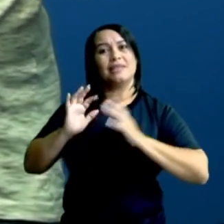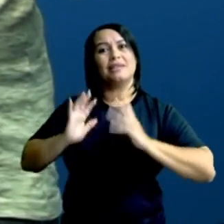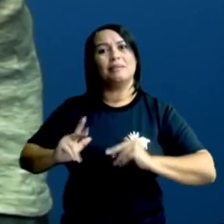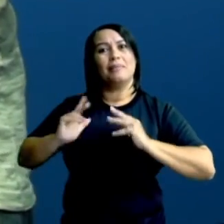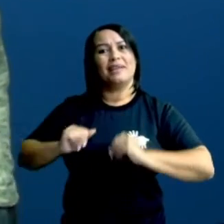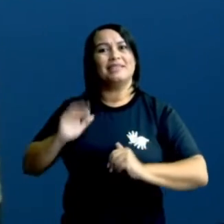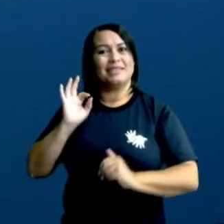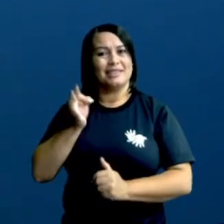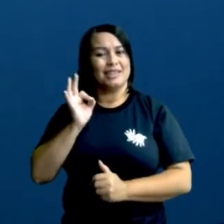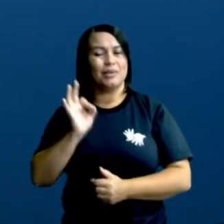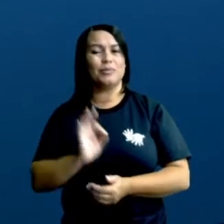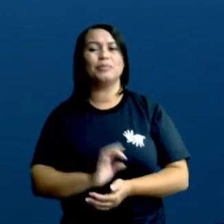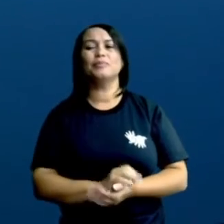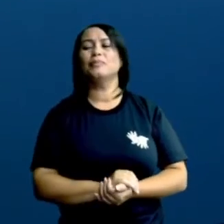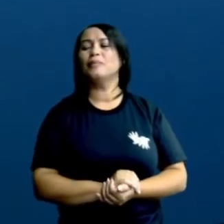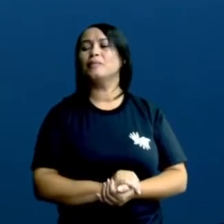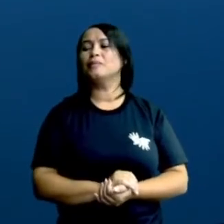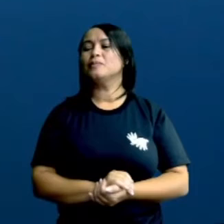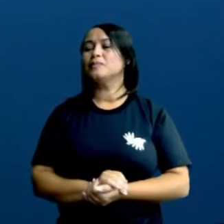higiene. Certo, gente?